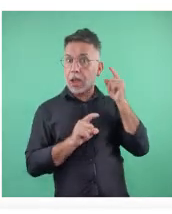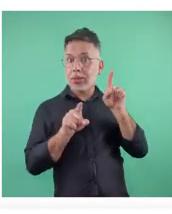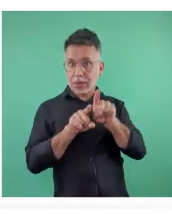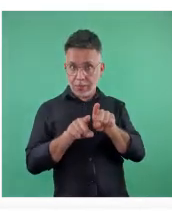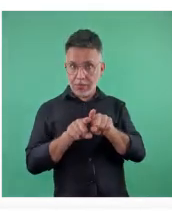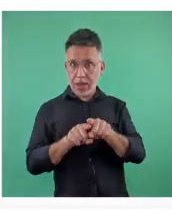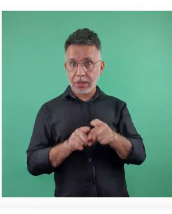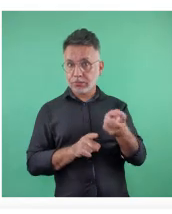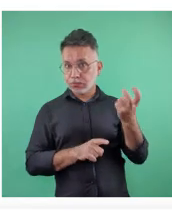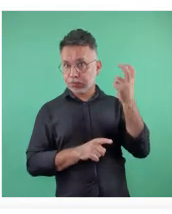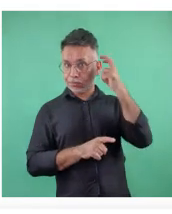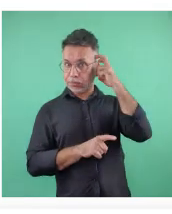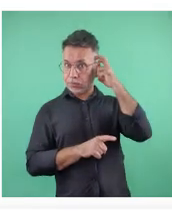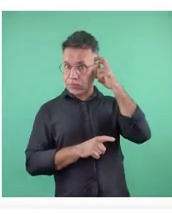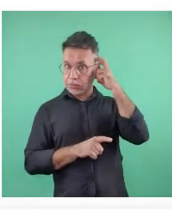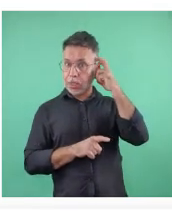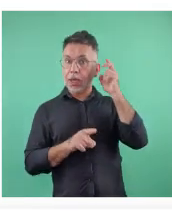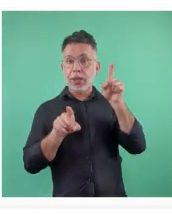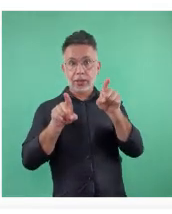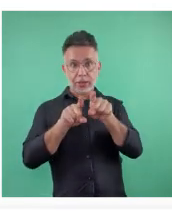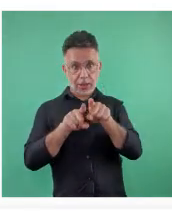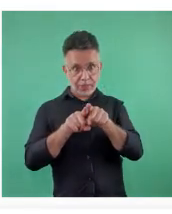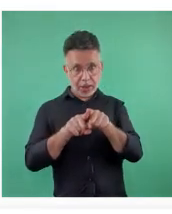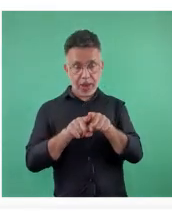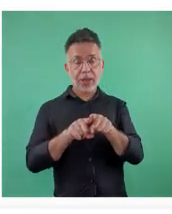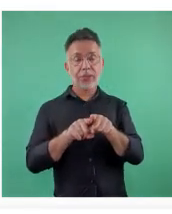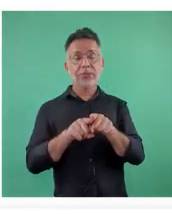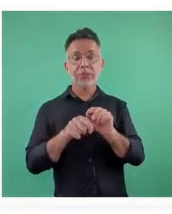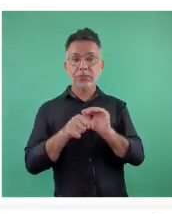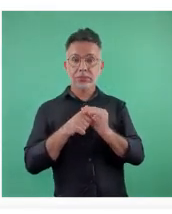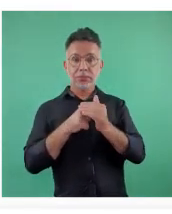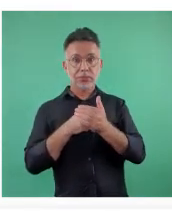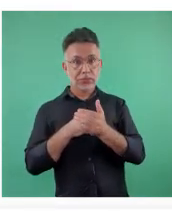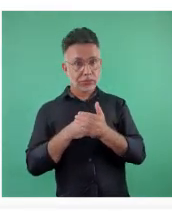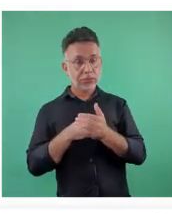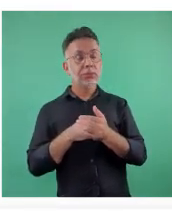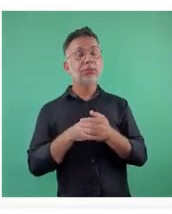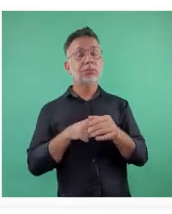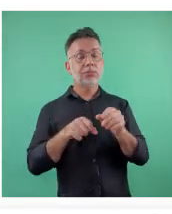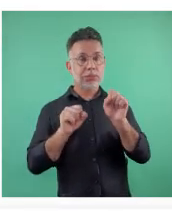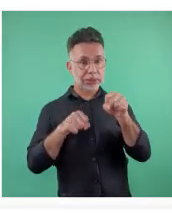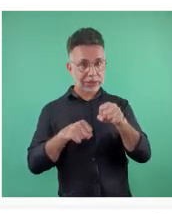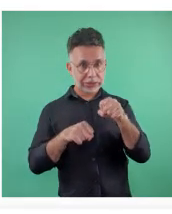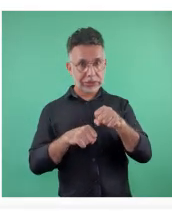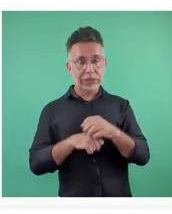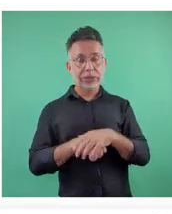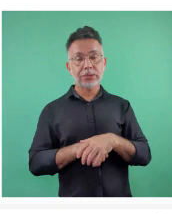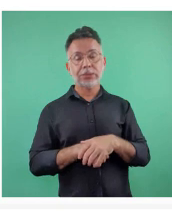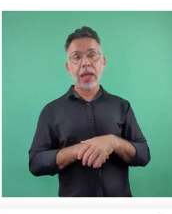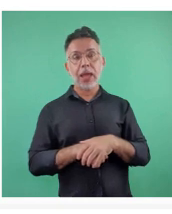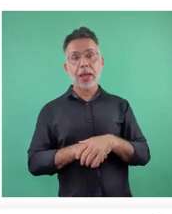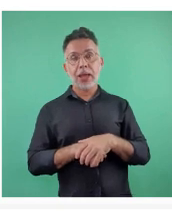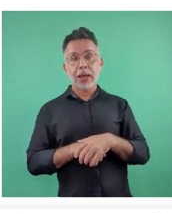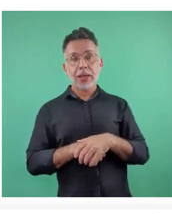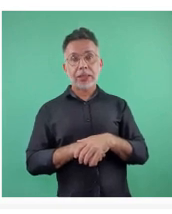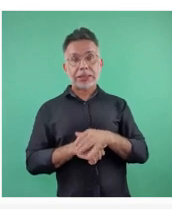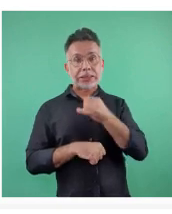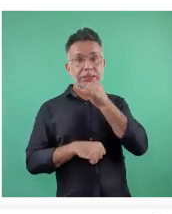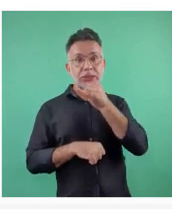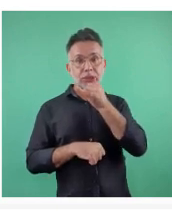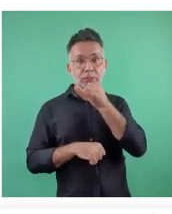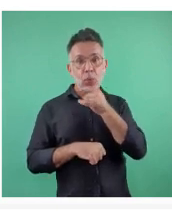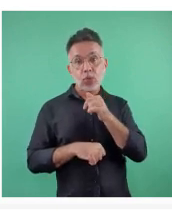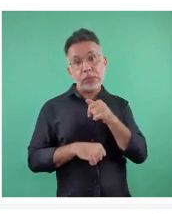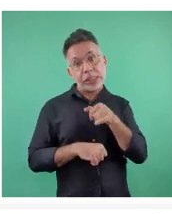óssea e as próteses implantáveis. E ainda os implantes cocleares, se a prótese